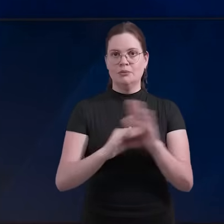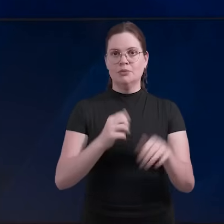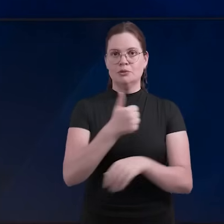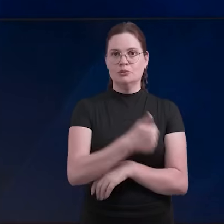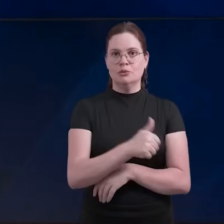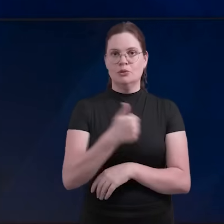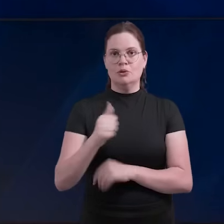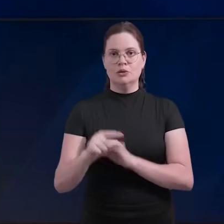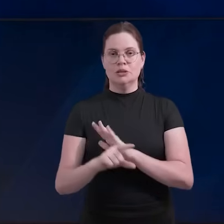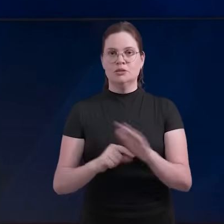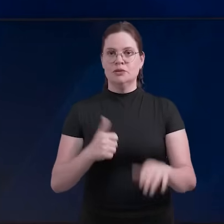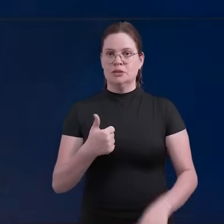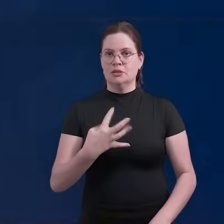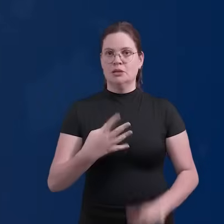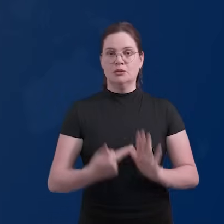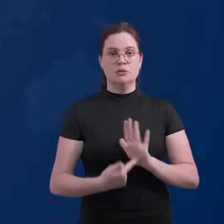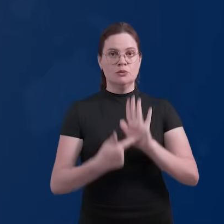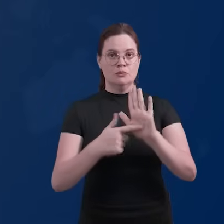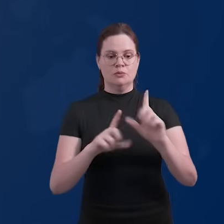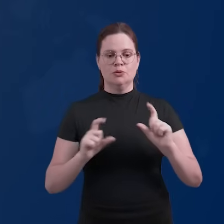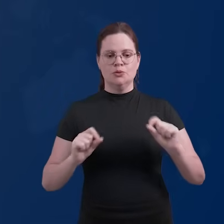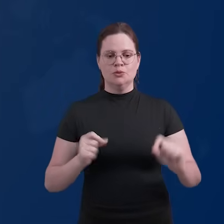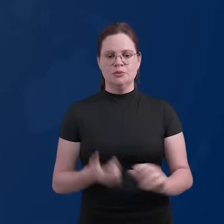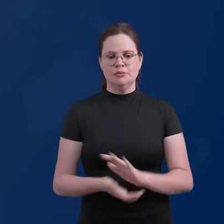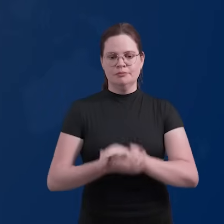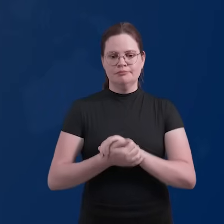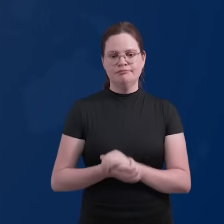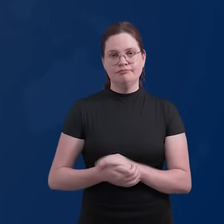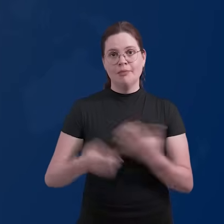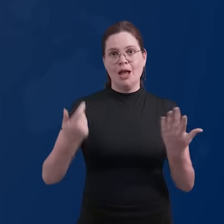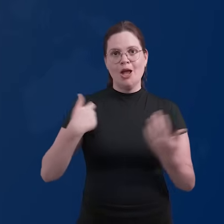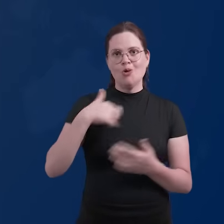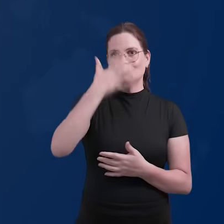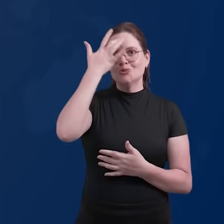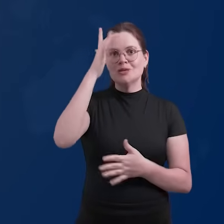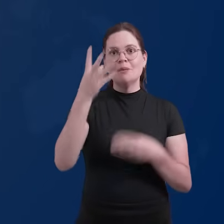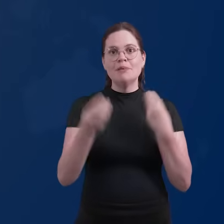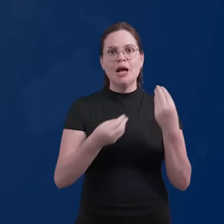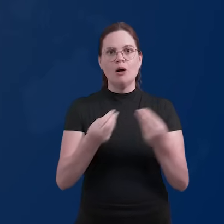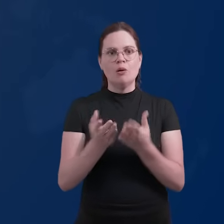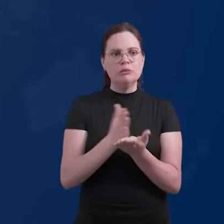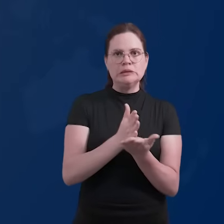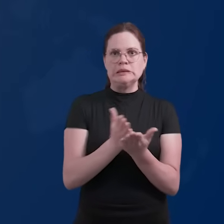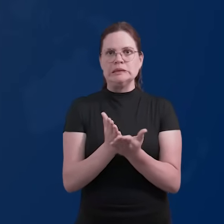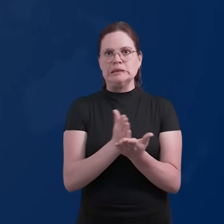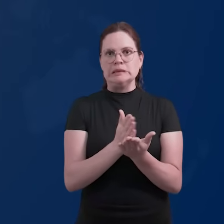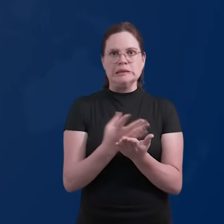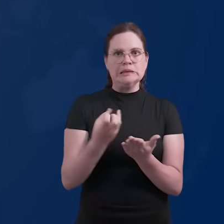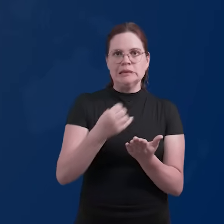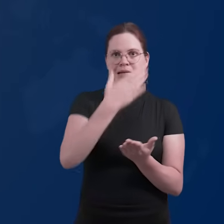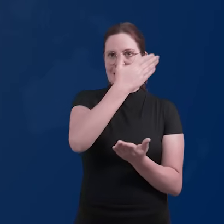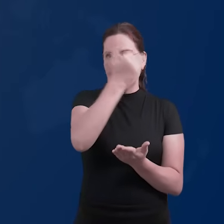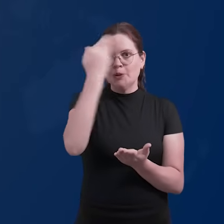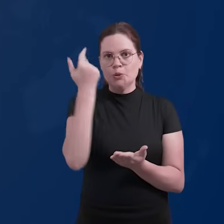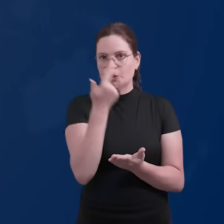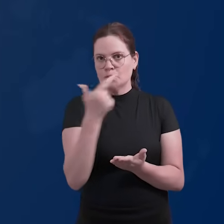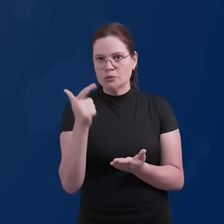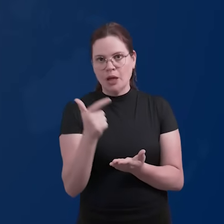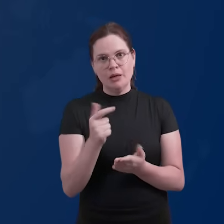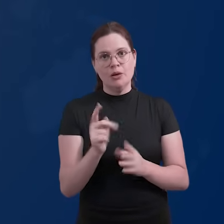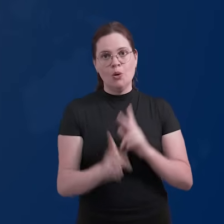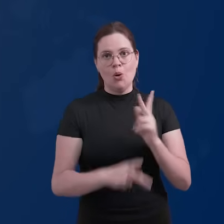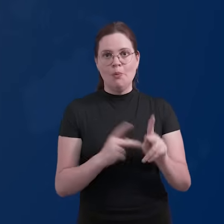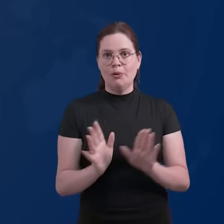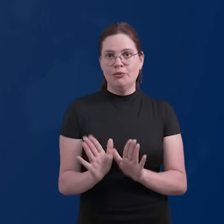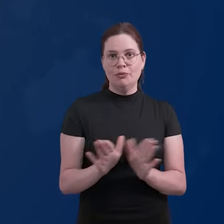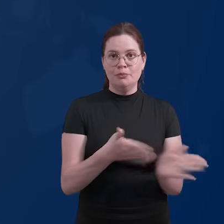11, versículo 14, que diz assim, não havendo sábia direção, o povo cai, mas na multidão